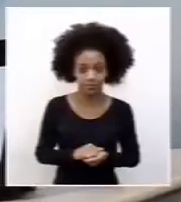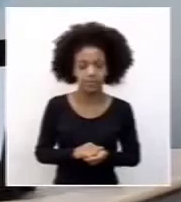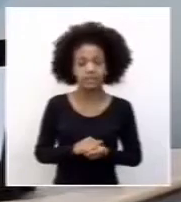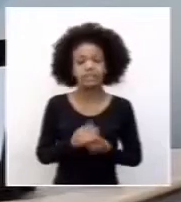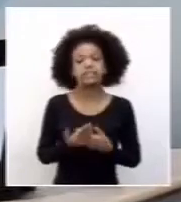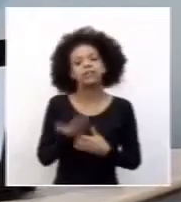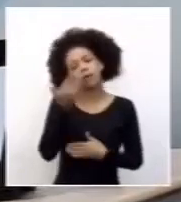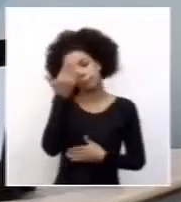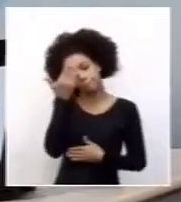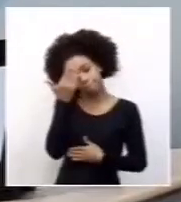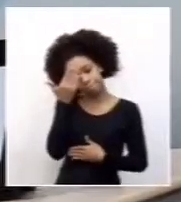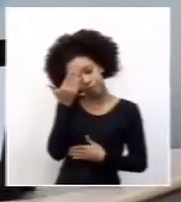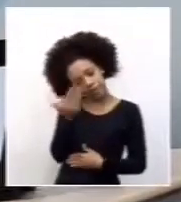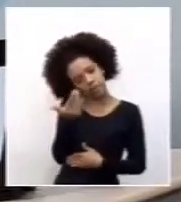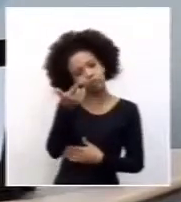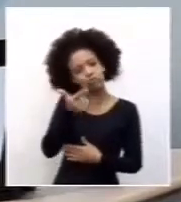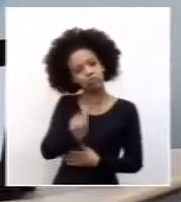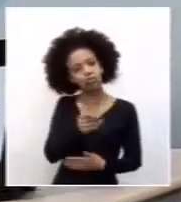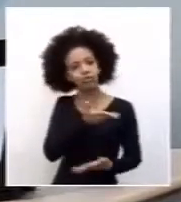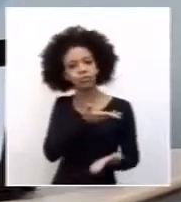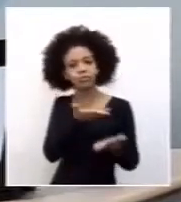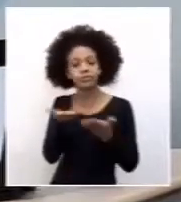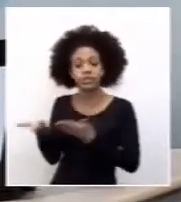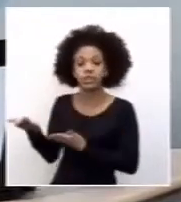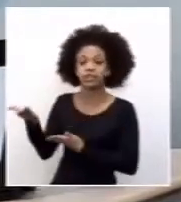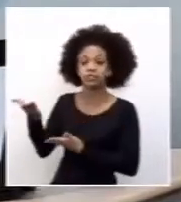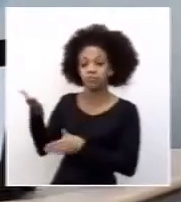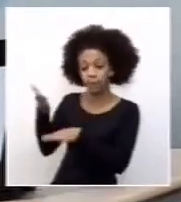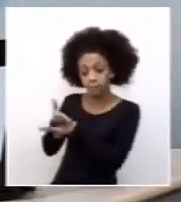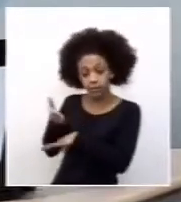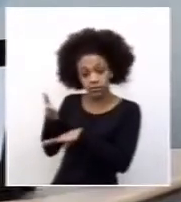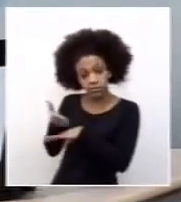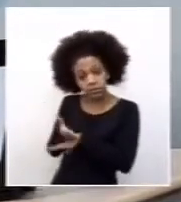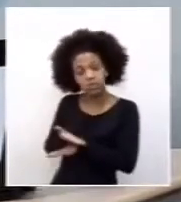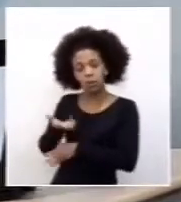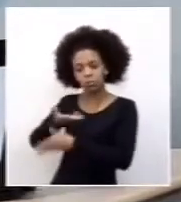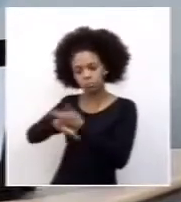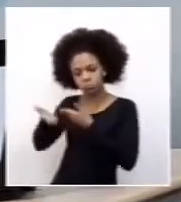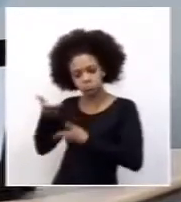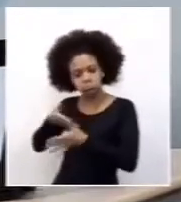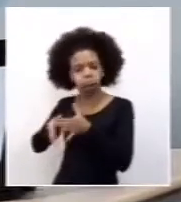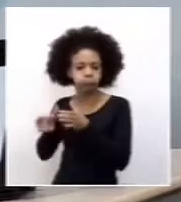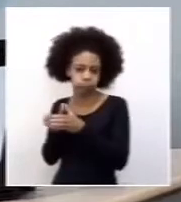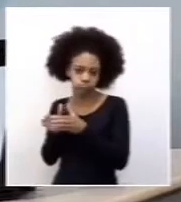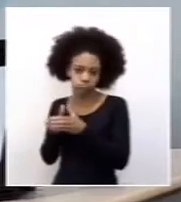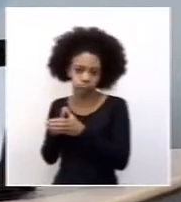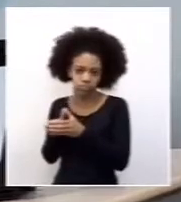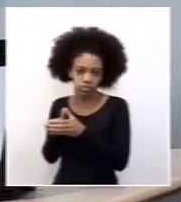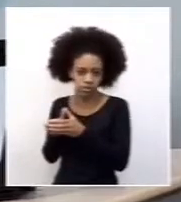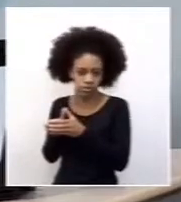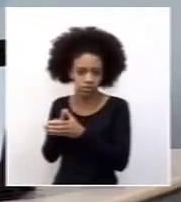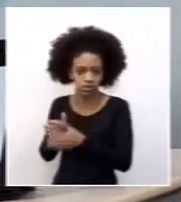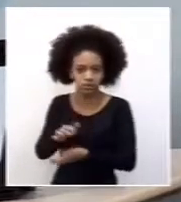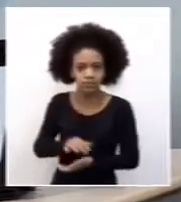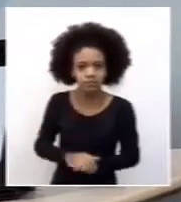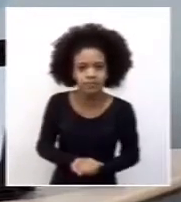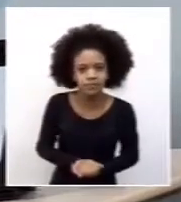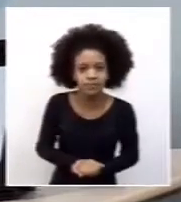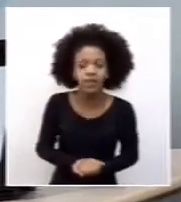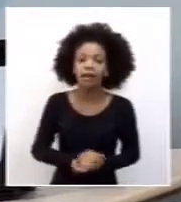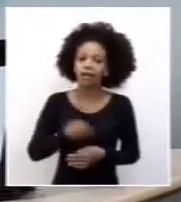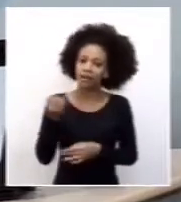Mais uma vez, obrigado professores e professoras pelas contribuições, as considerações no chat, né? Isso é